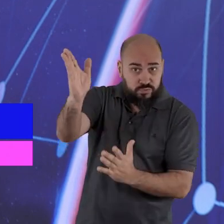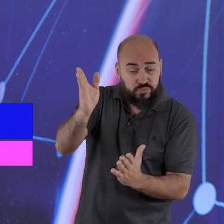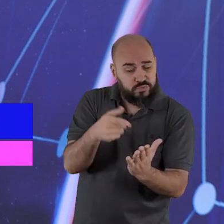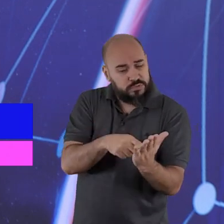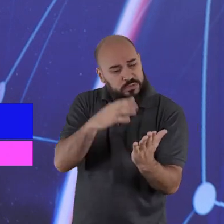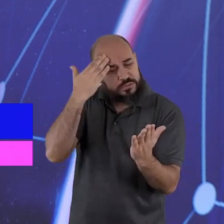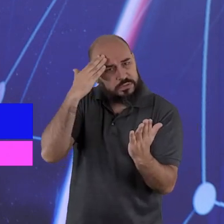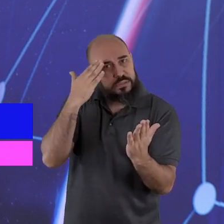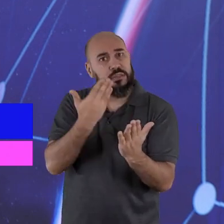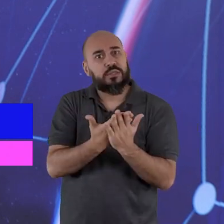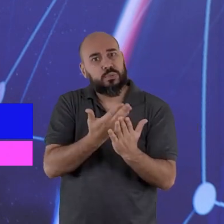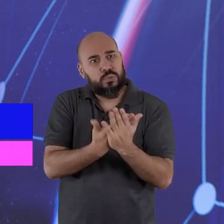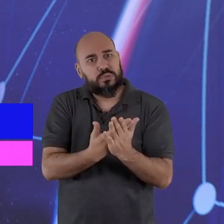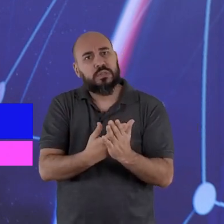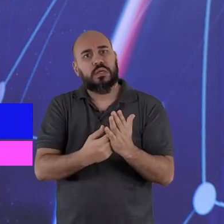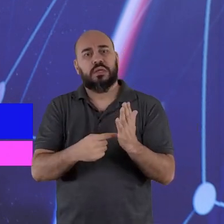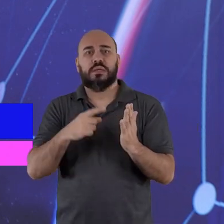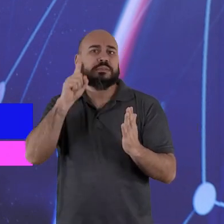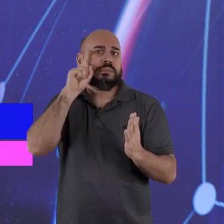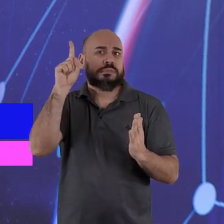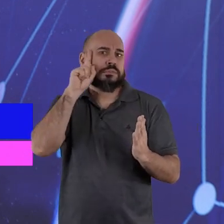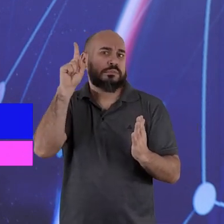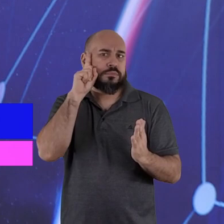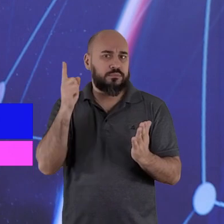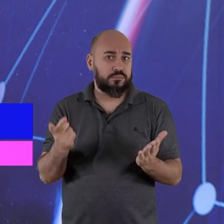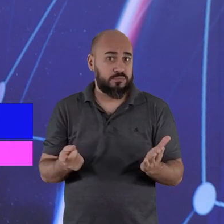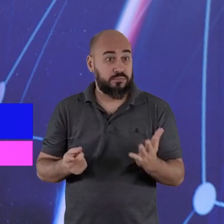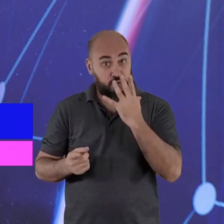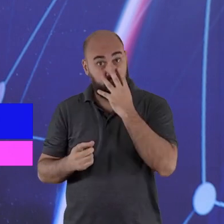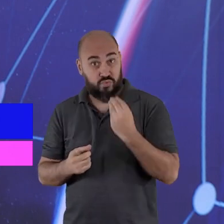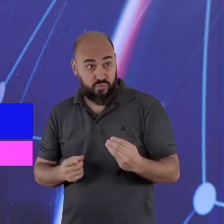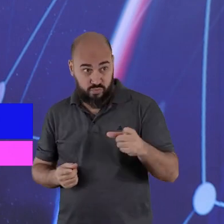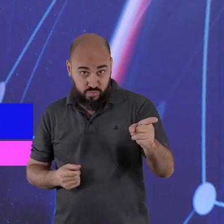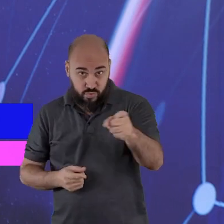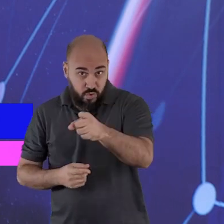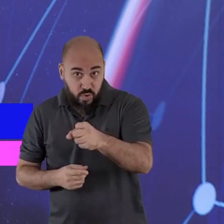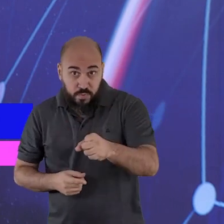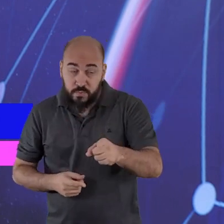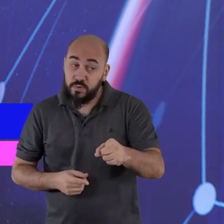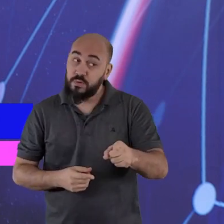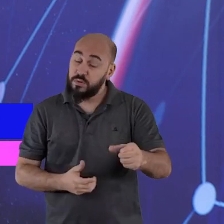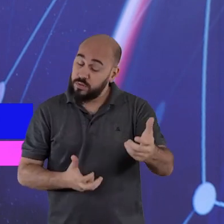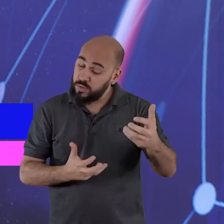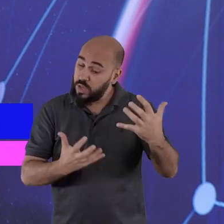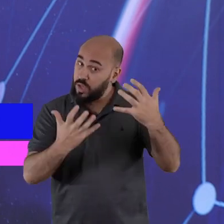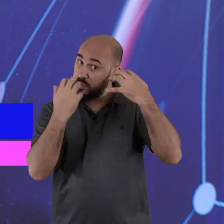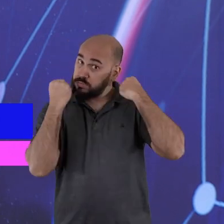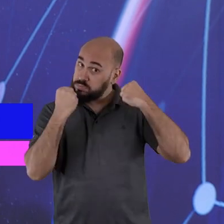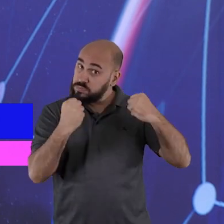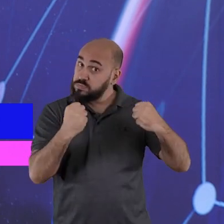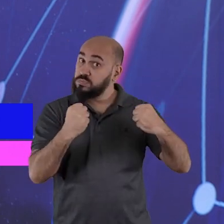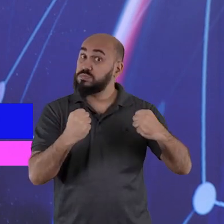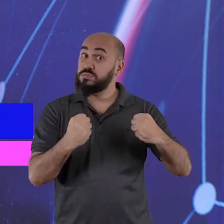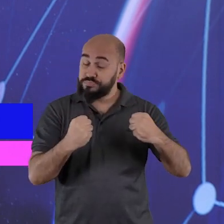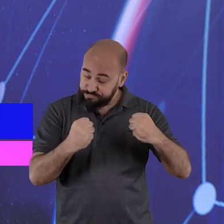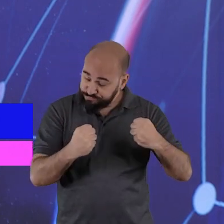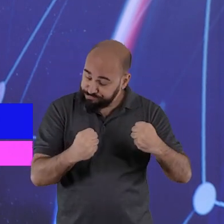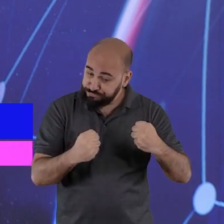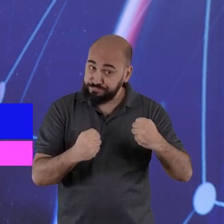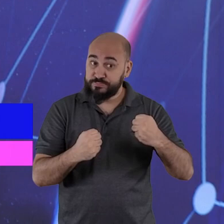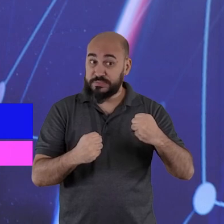estudar em todo o tempo. Esses lobos vorazes são perigosos, são